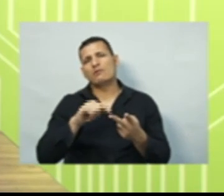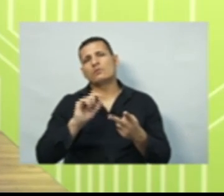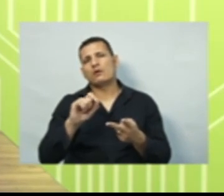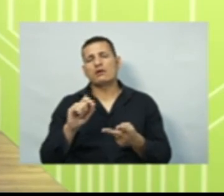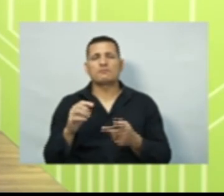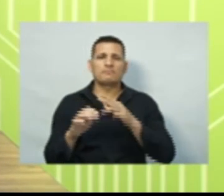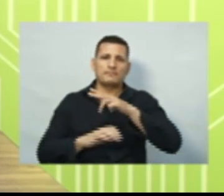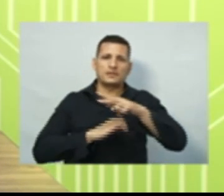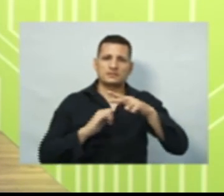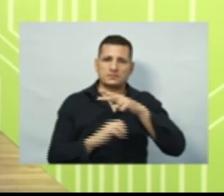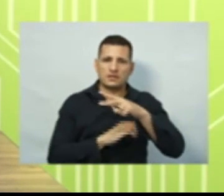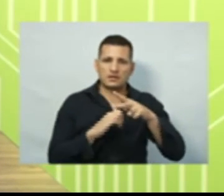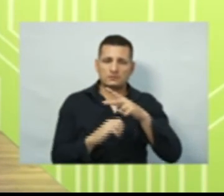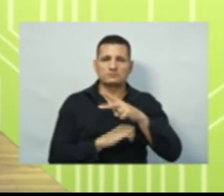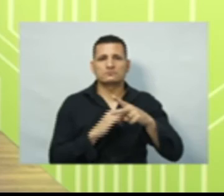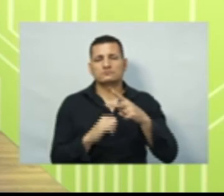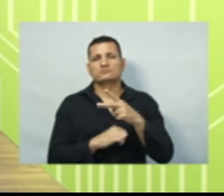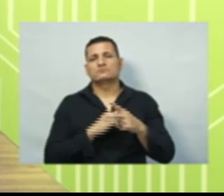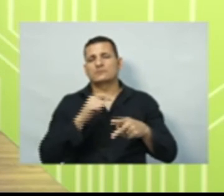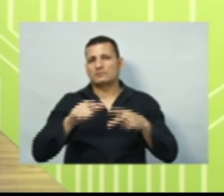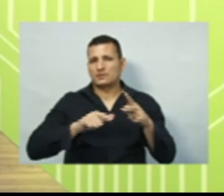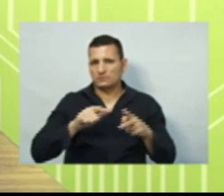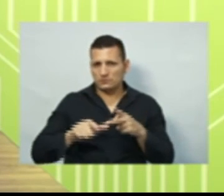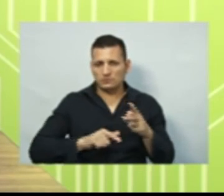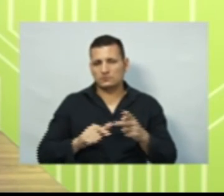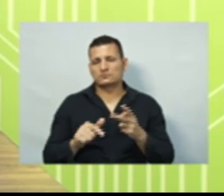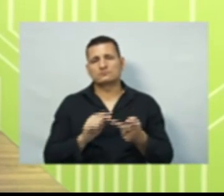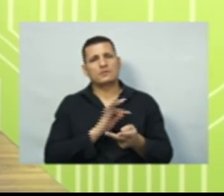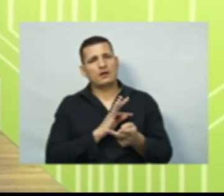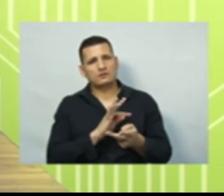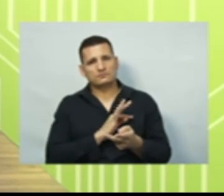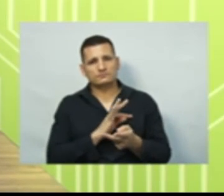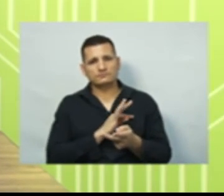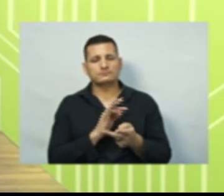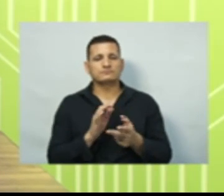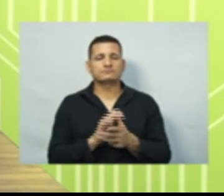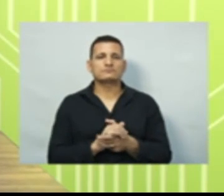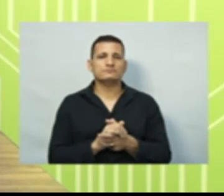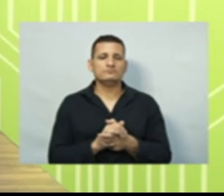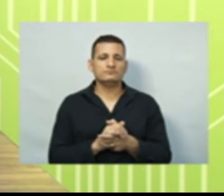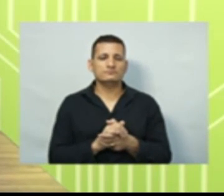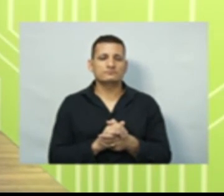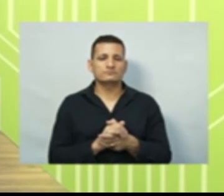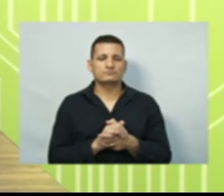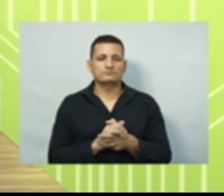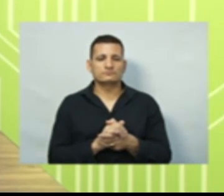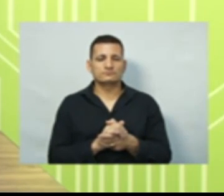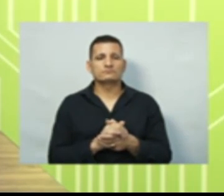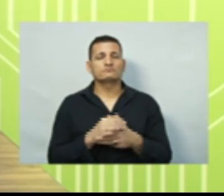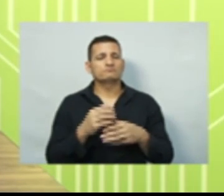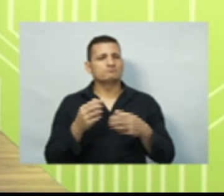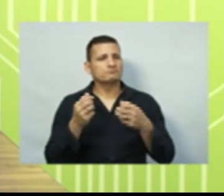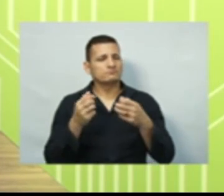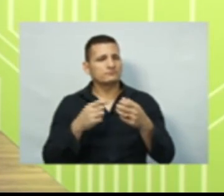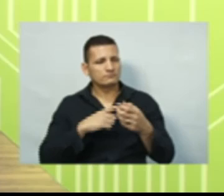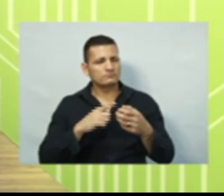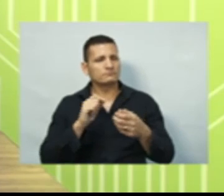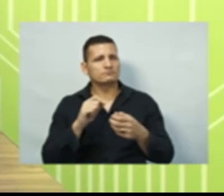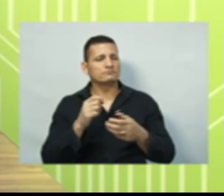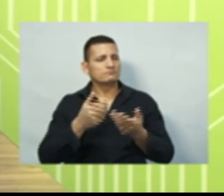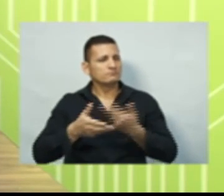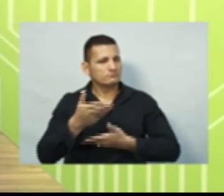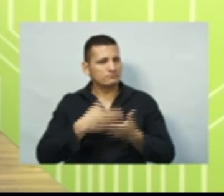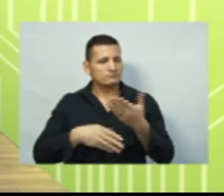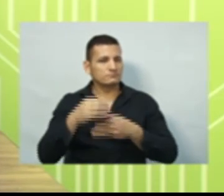os empresários, os trabalhadores e os técnicos que atuam para formular essas políticas públicas. A gente fala em solidariedade interna